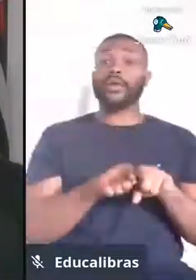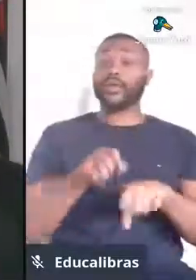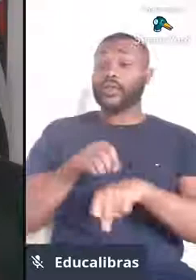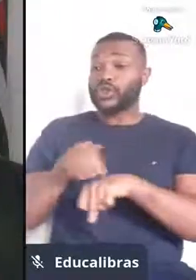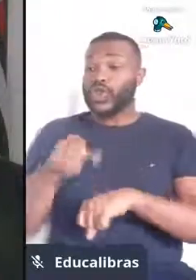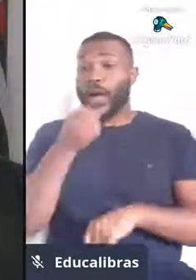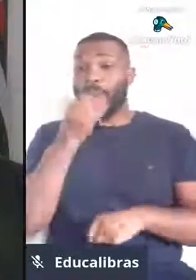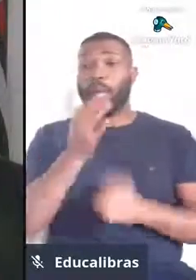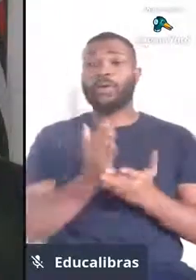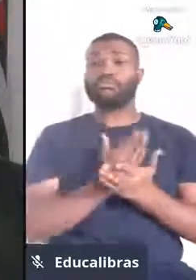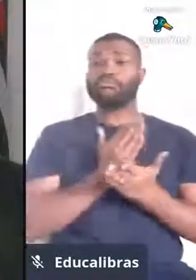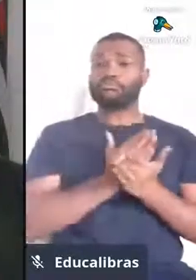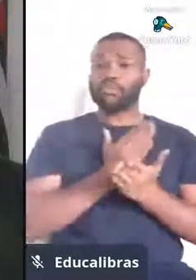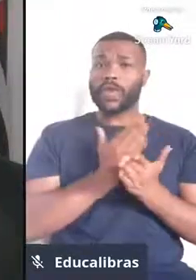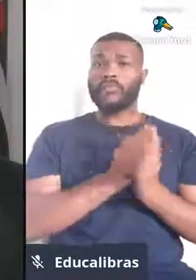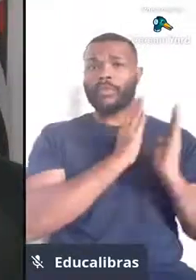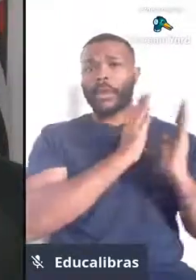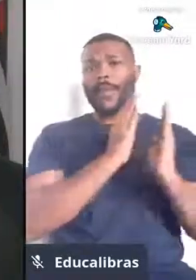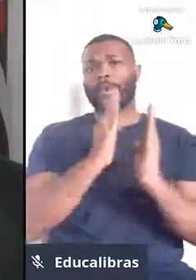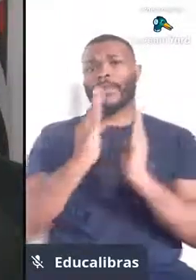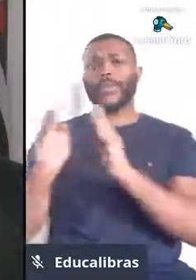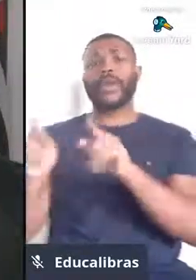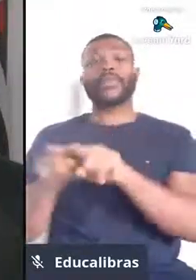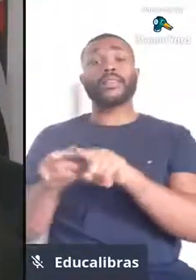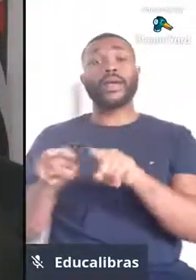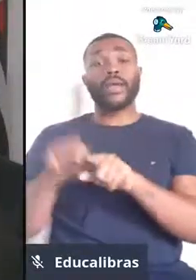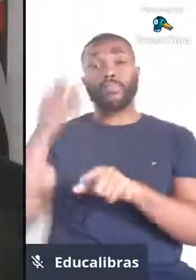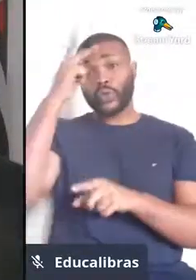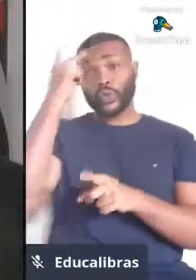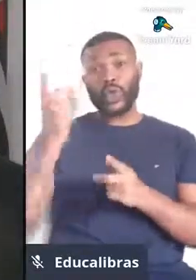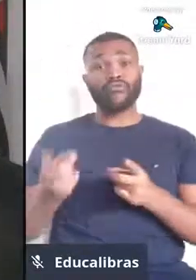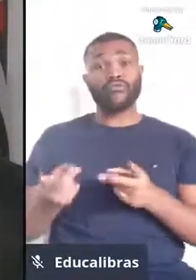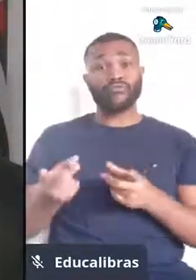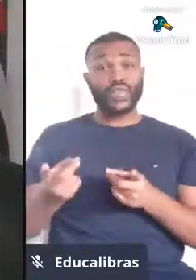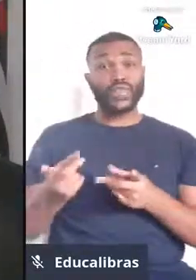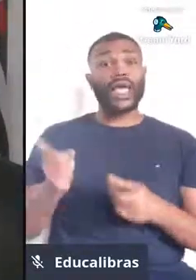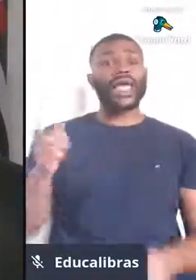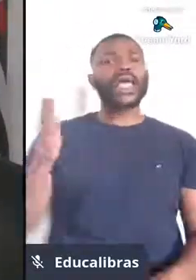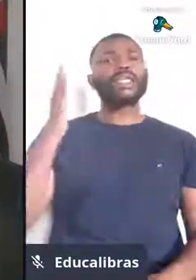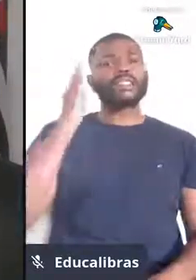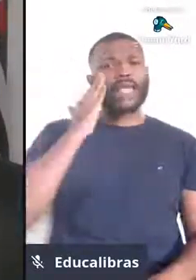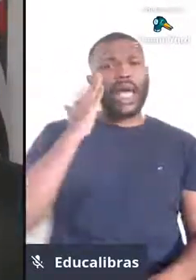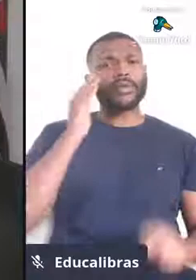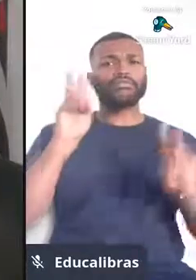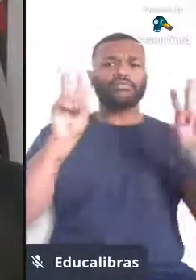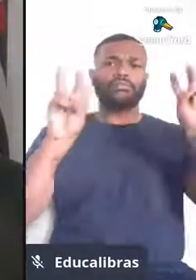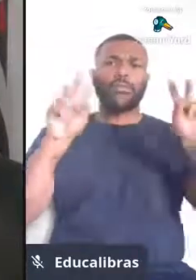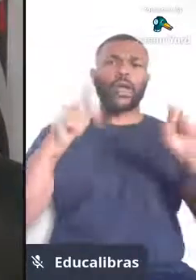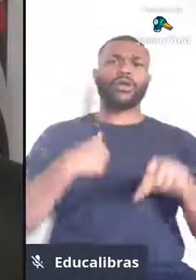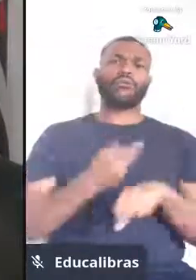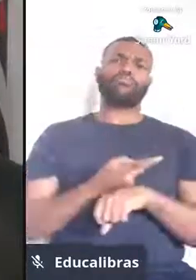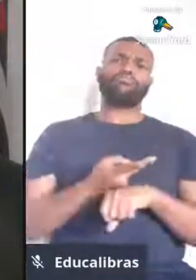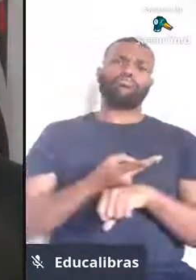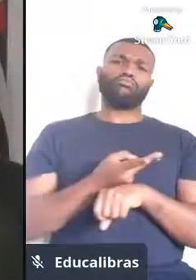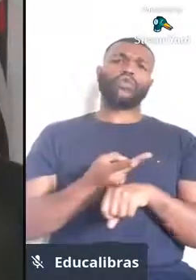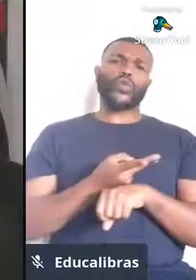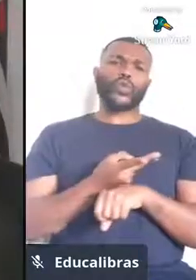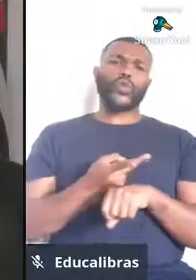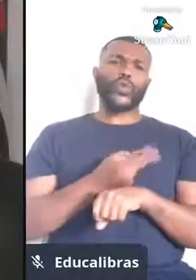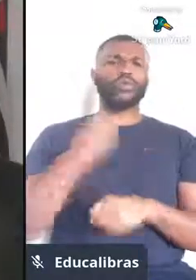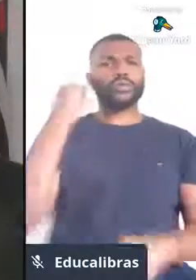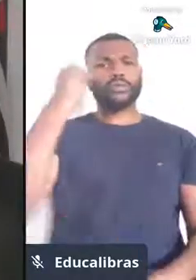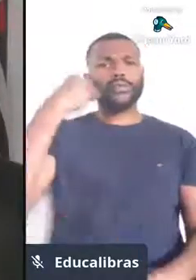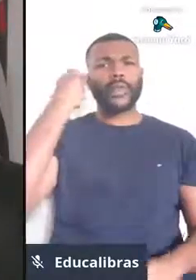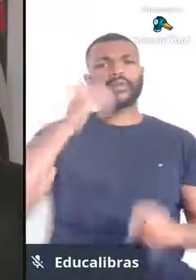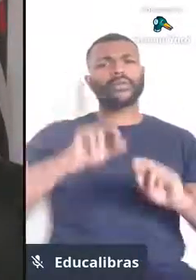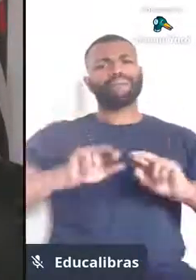dicas de um vendedor especializado que vai saber aquilo que eu estou procurando, né? É uma outra experiência.